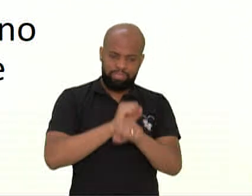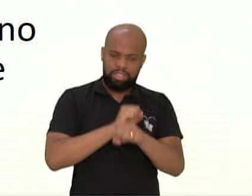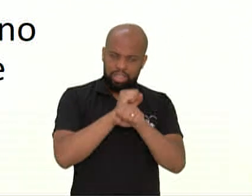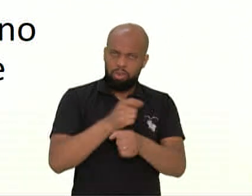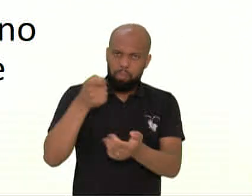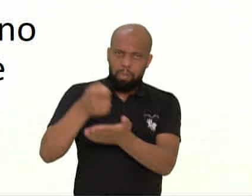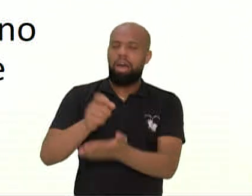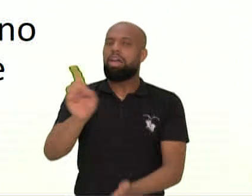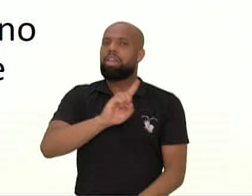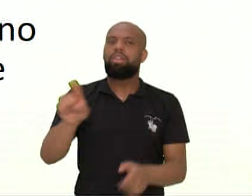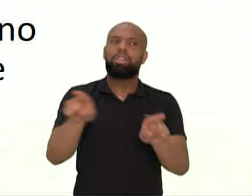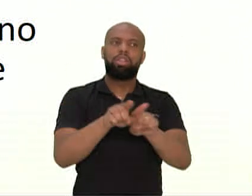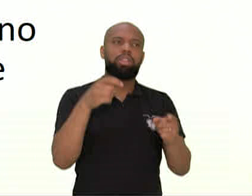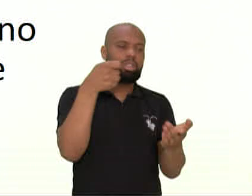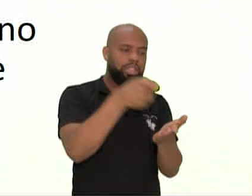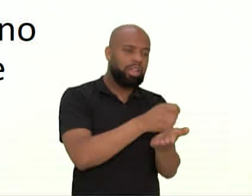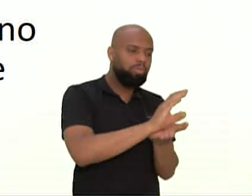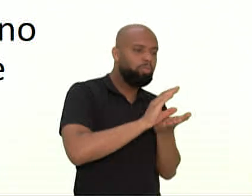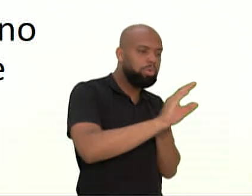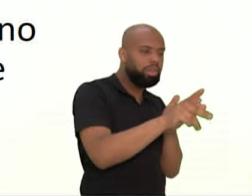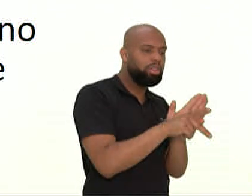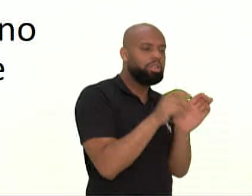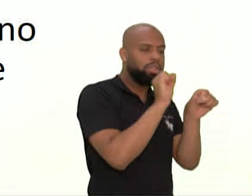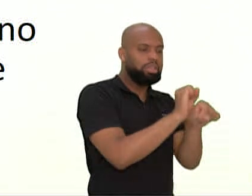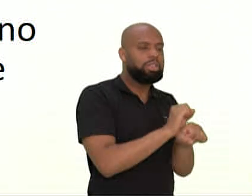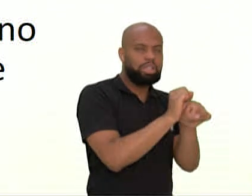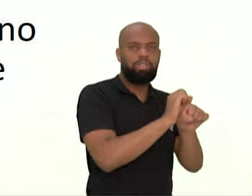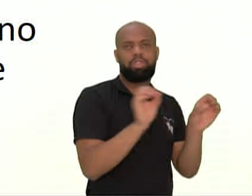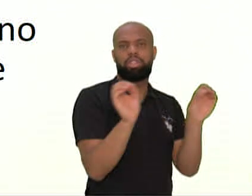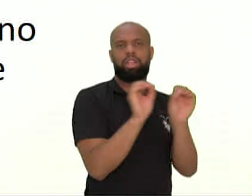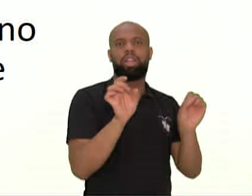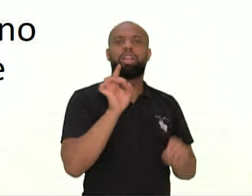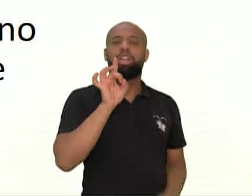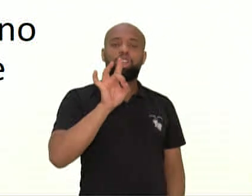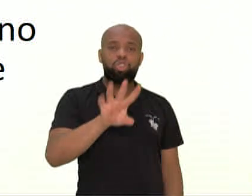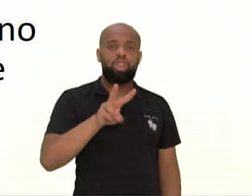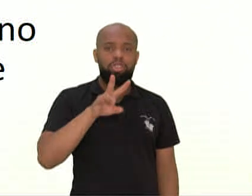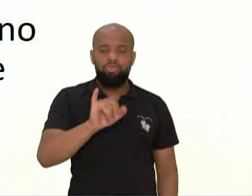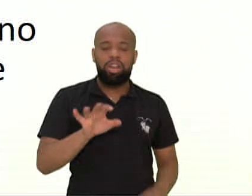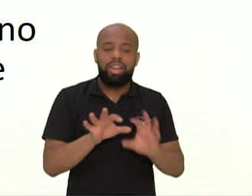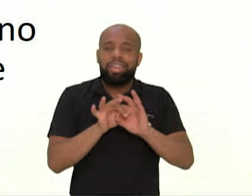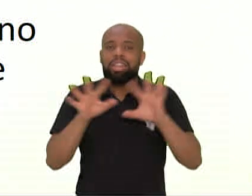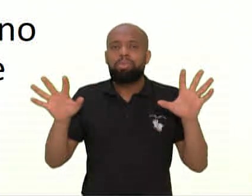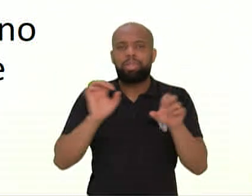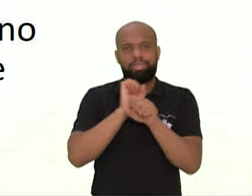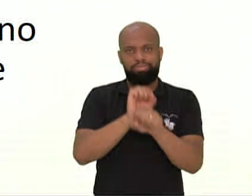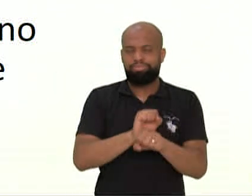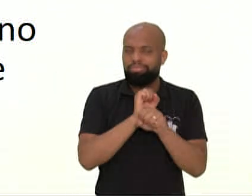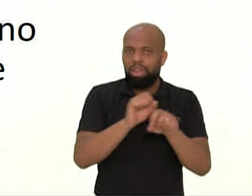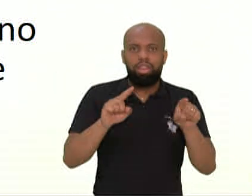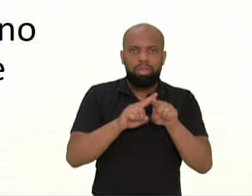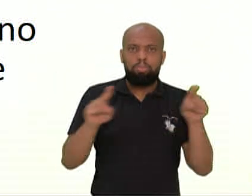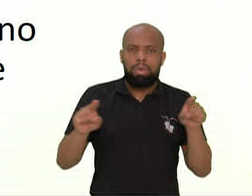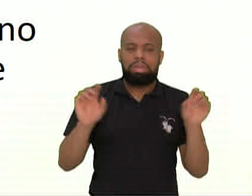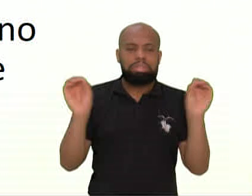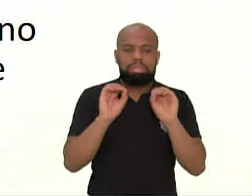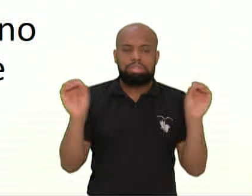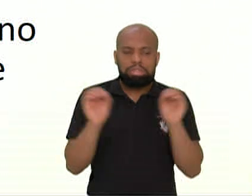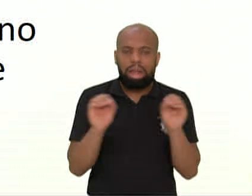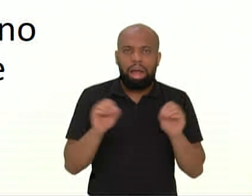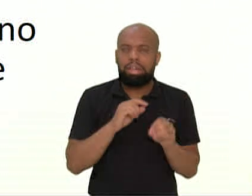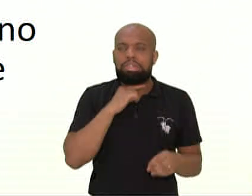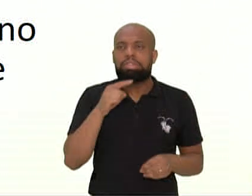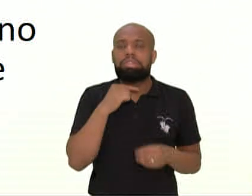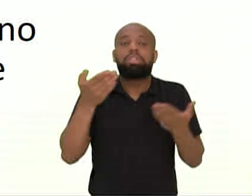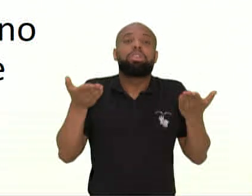não indenizava os escravos. Então, ela simplesmente vai libertar os escravos, nem o escravo vai ganhar nada com isso, nem o fazendeiro vai